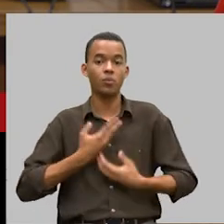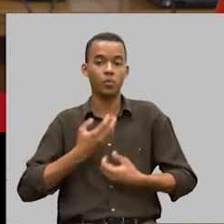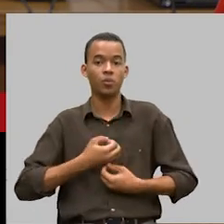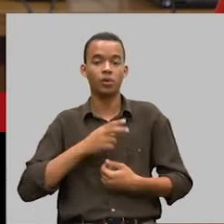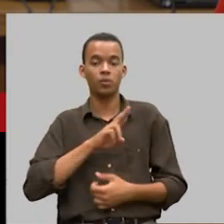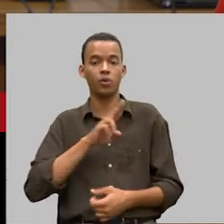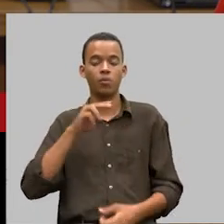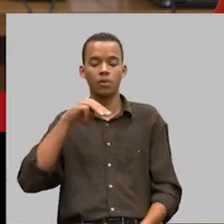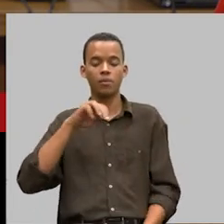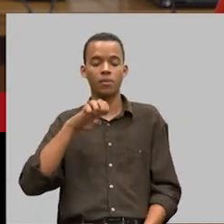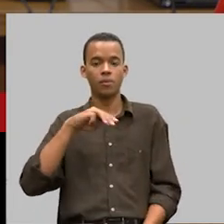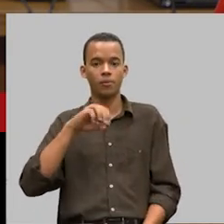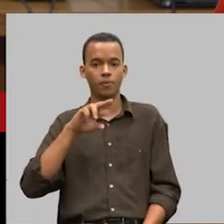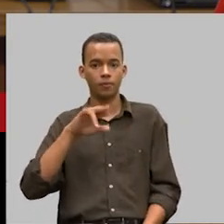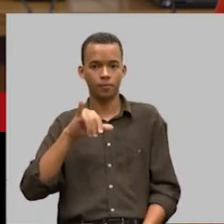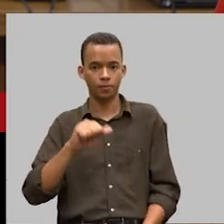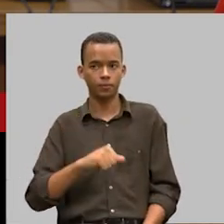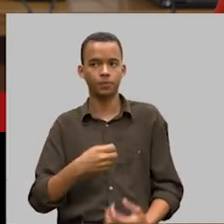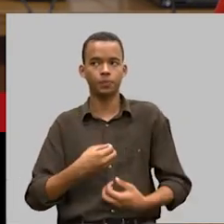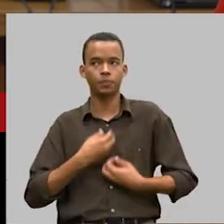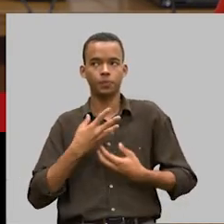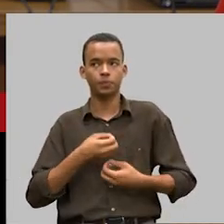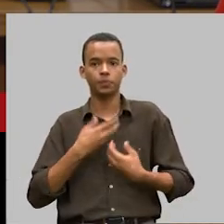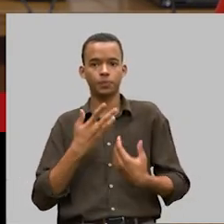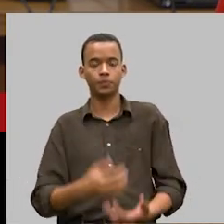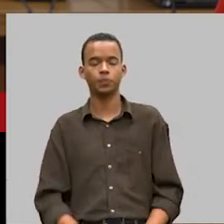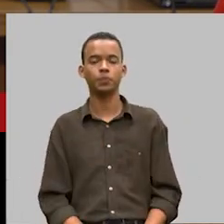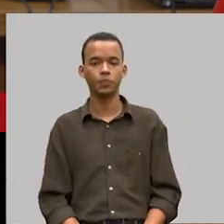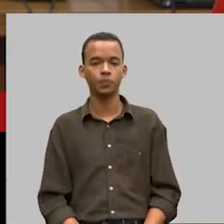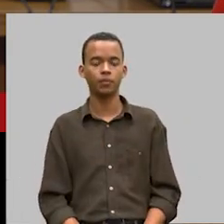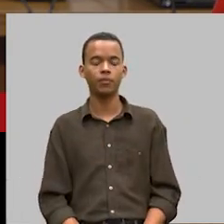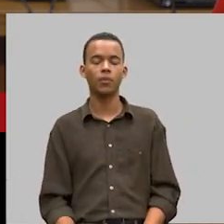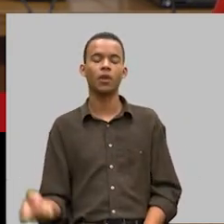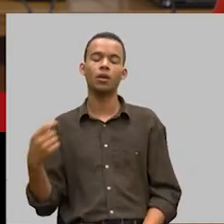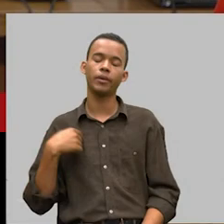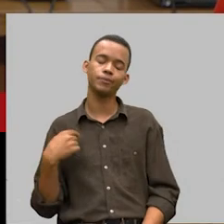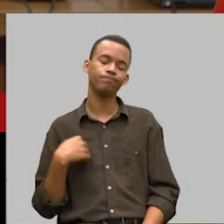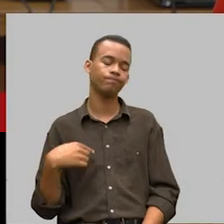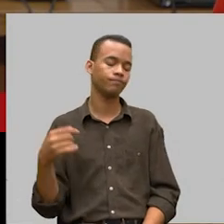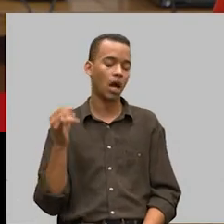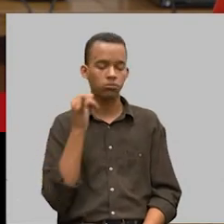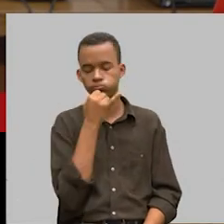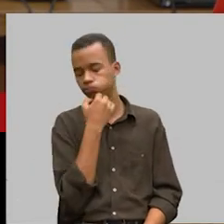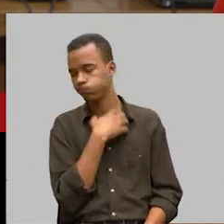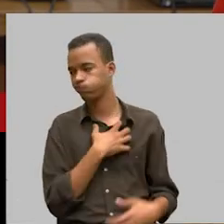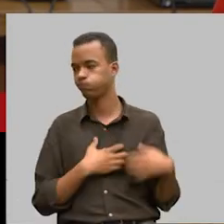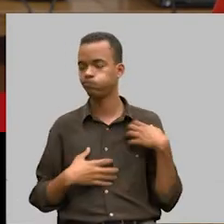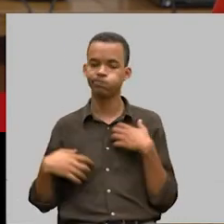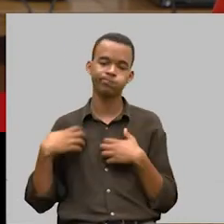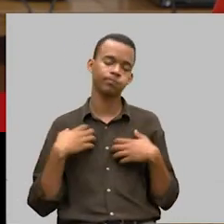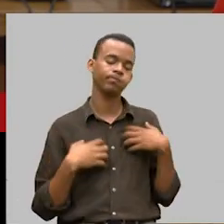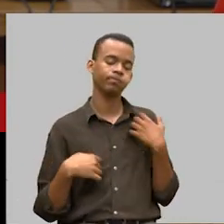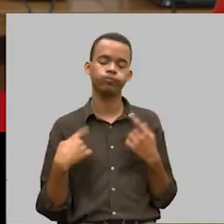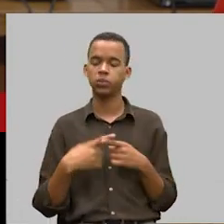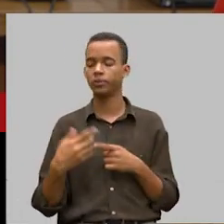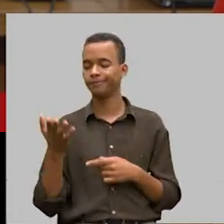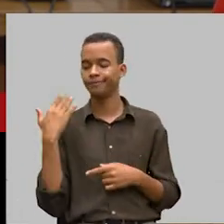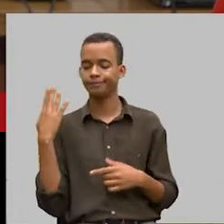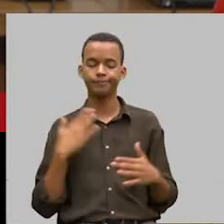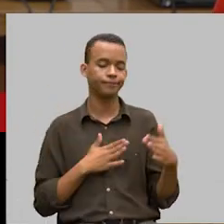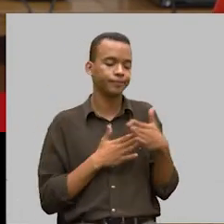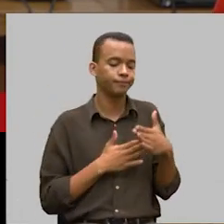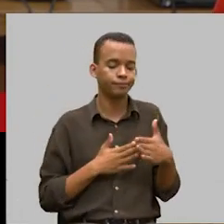pronera primeiro segmento como eu lamento não tive oportunidade Será que foi